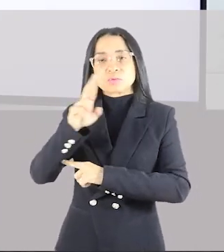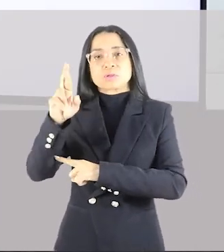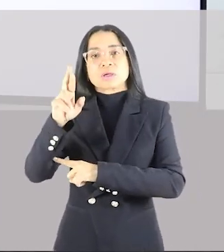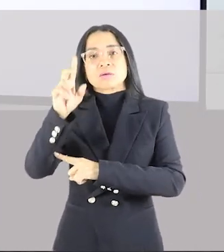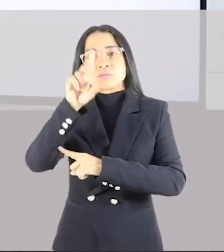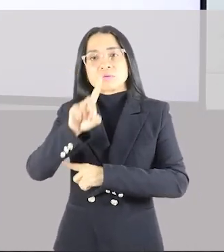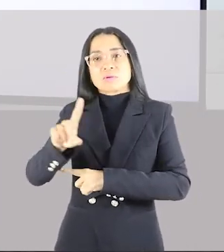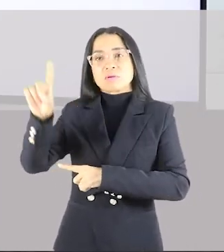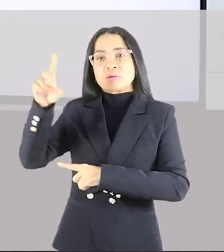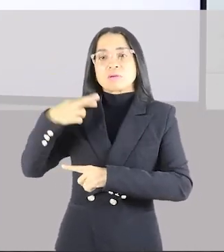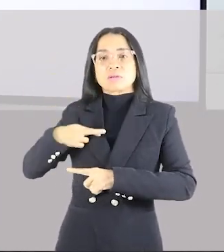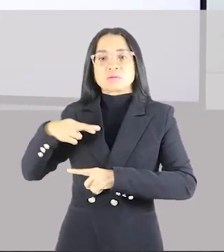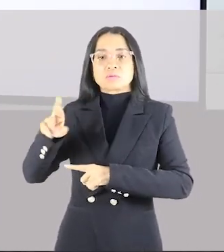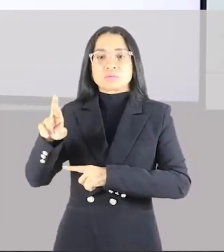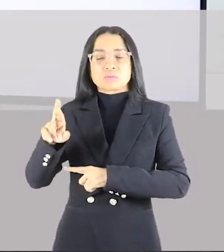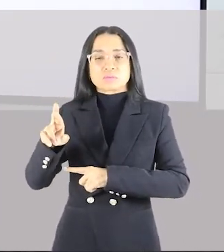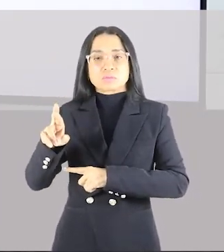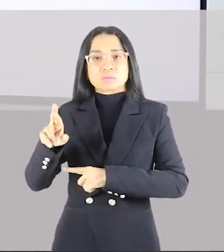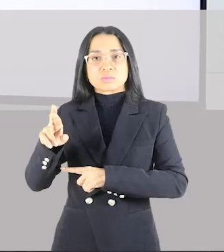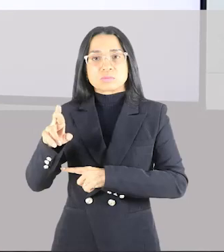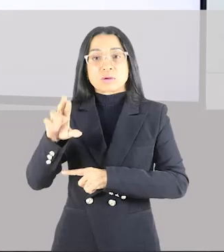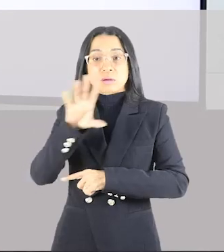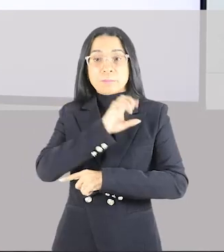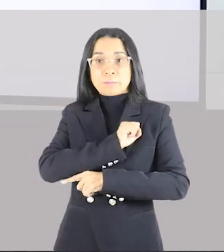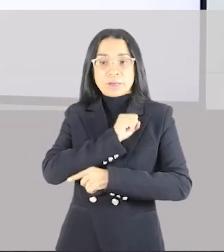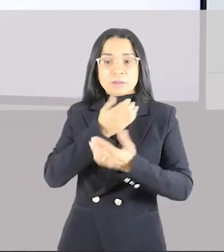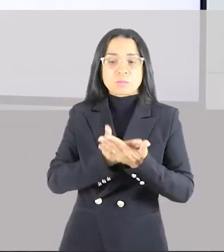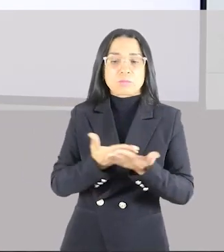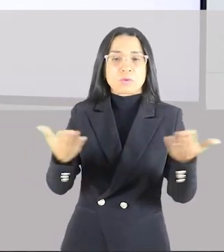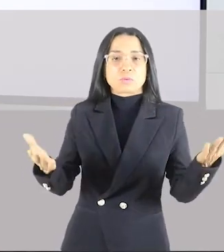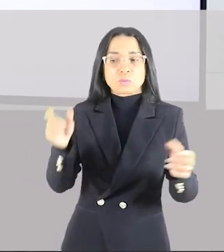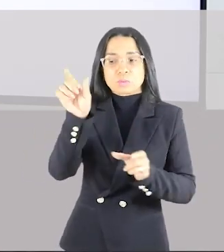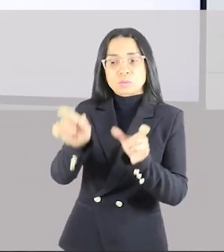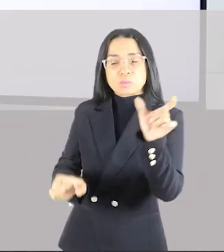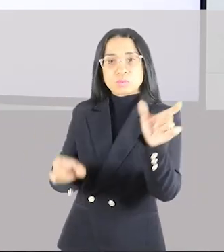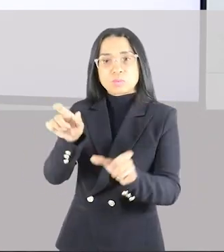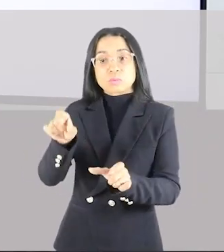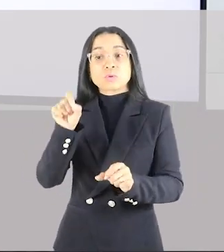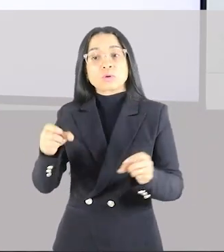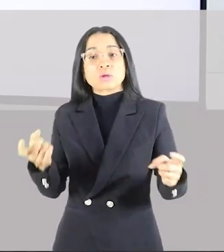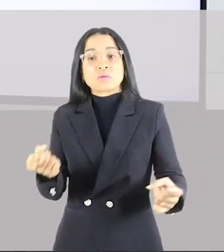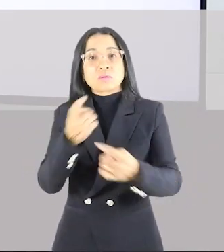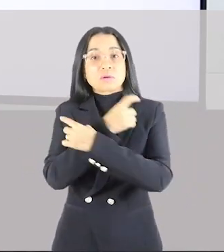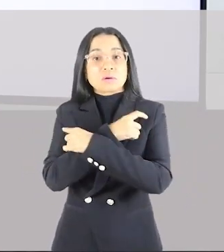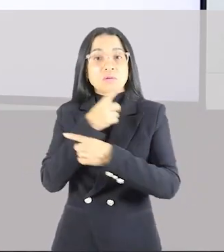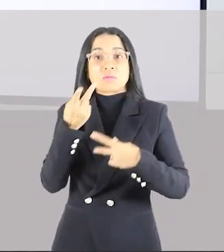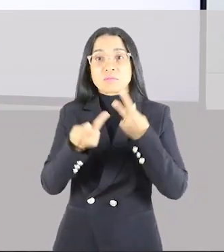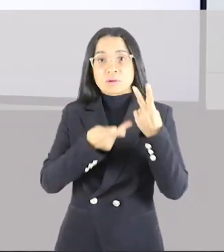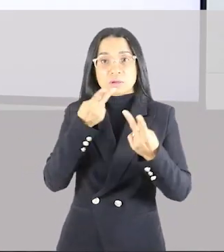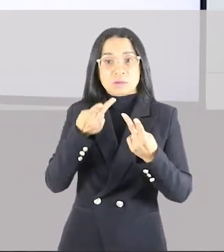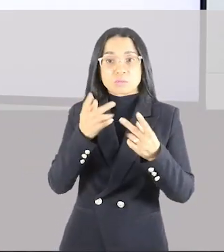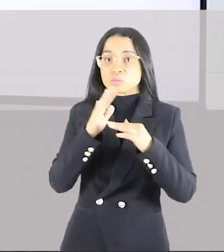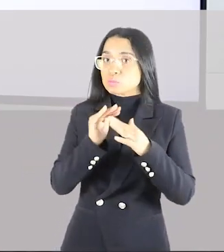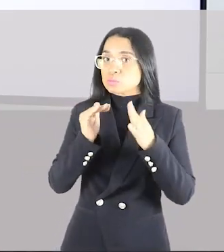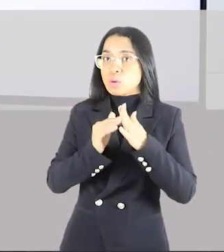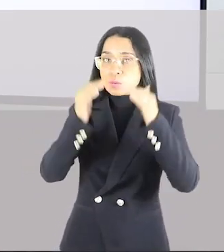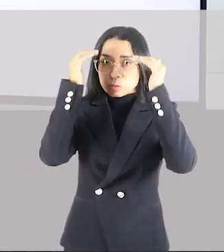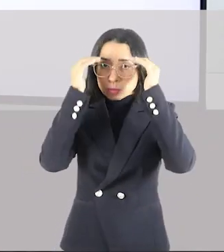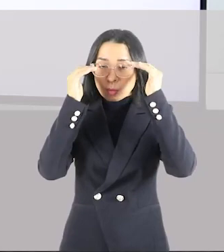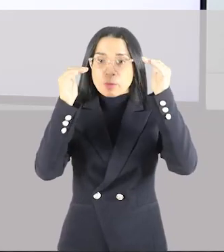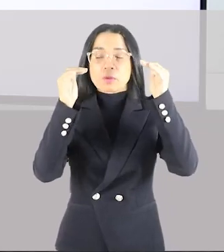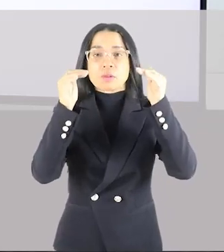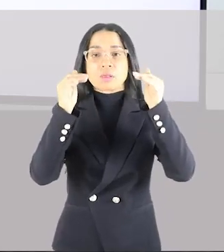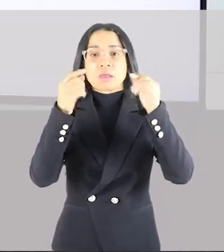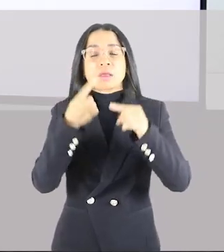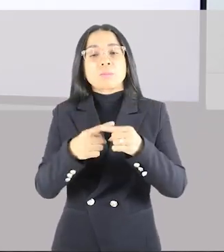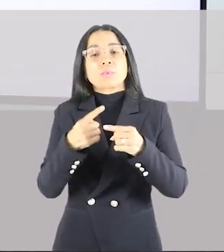uma divindade, cultuado por todos. Então, o que o faraó falasse, pronto, todos deveriam cumprir, porque senão